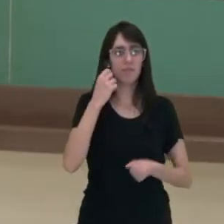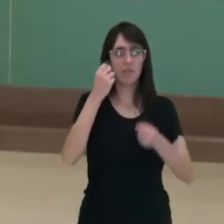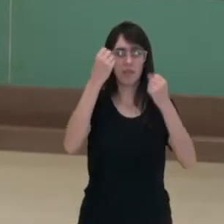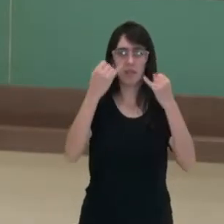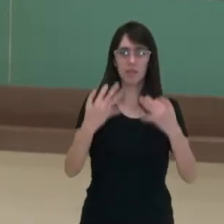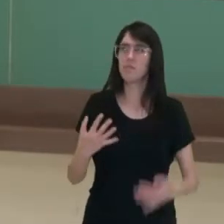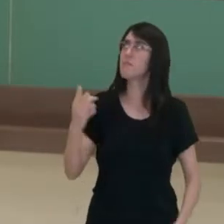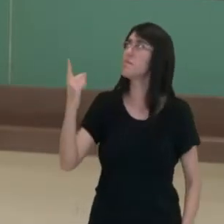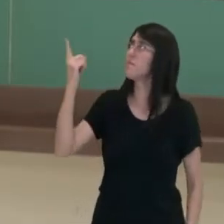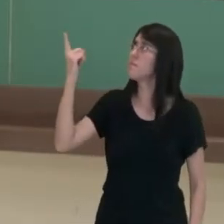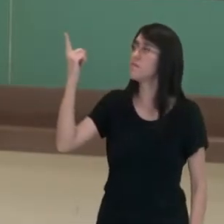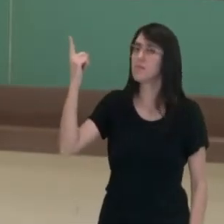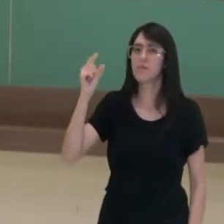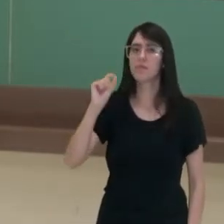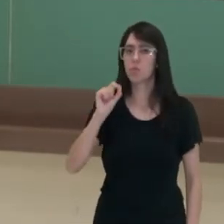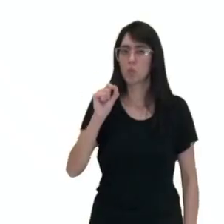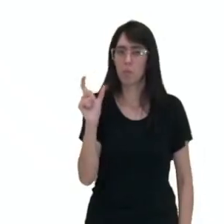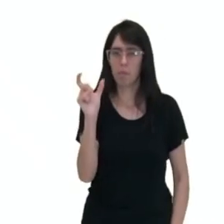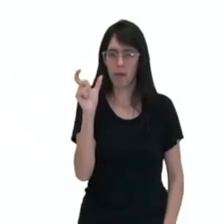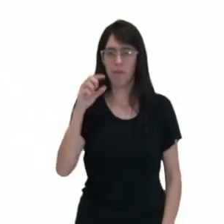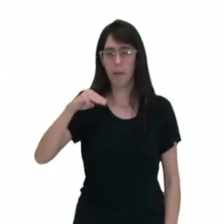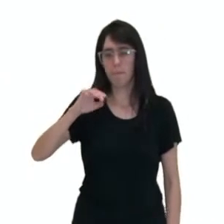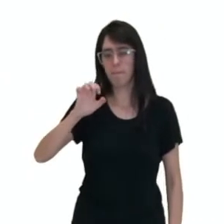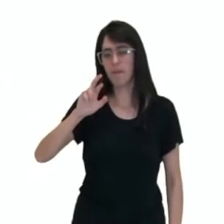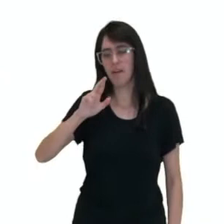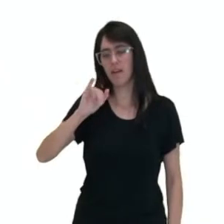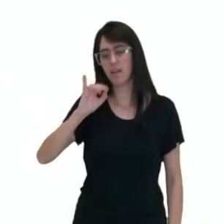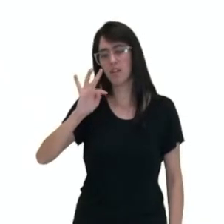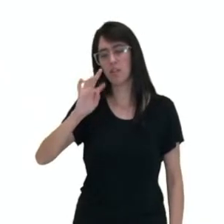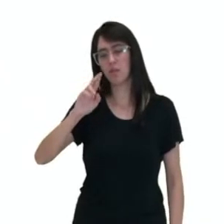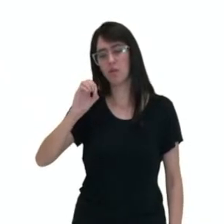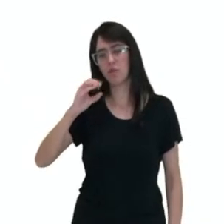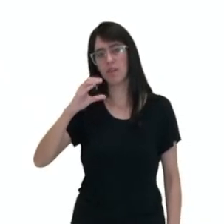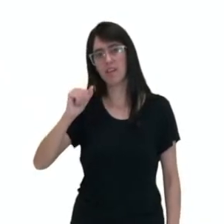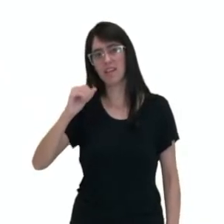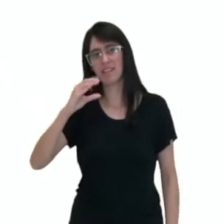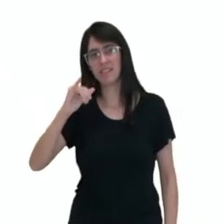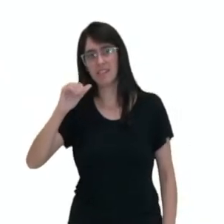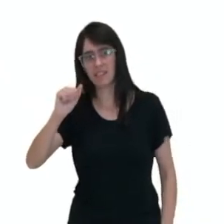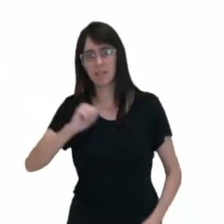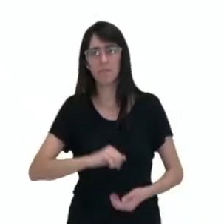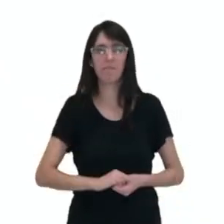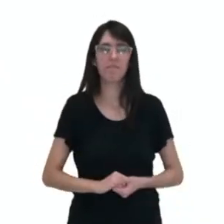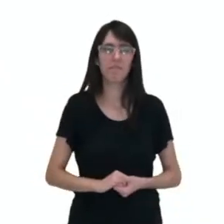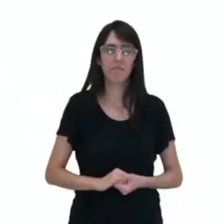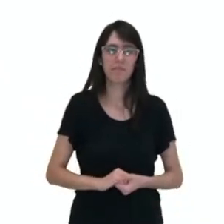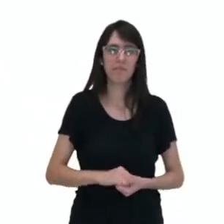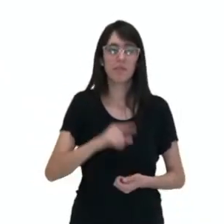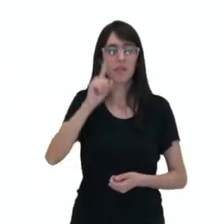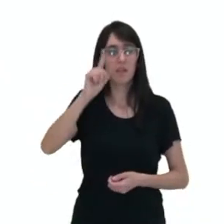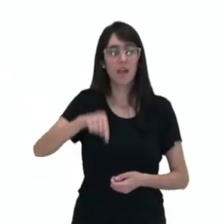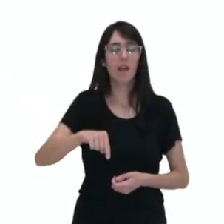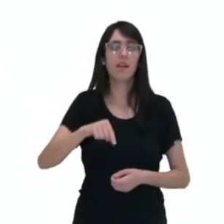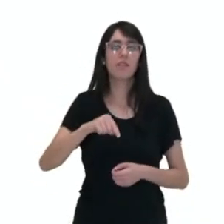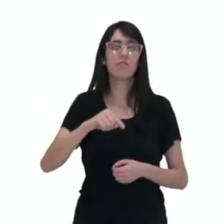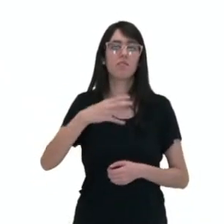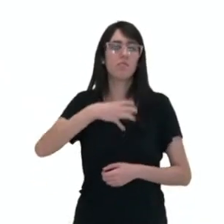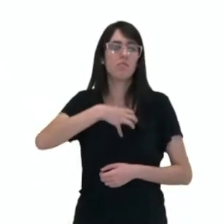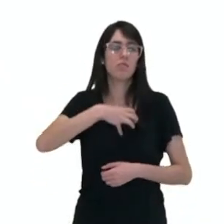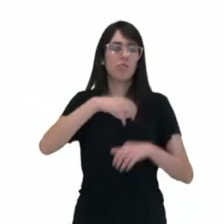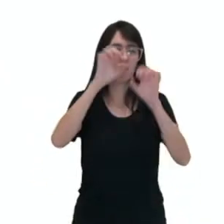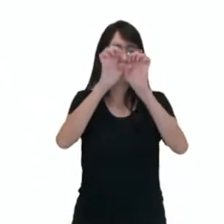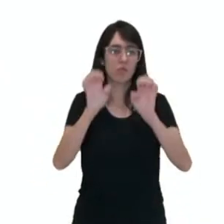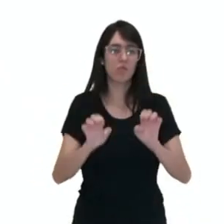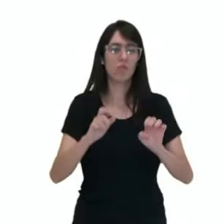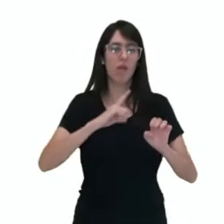nossa definição de meritocracia. A meritocracia é um modelo de hierarquização, baseado em